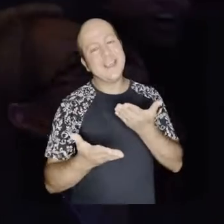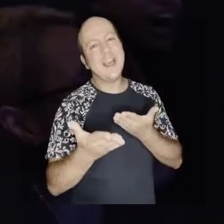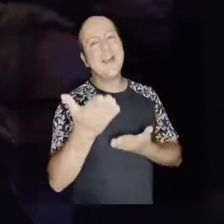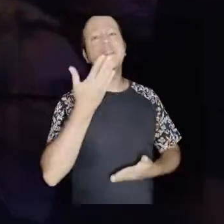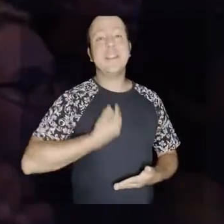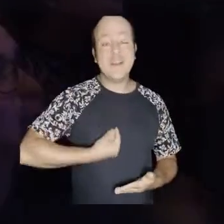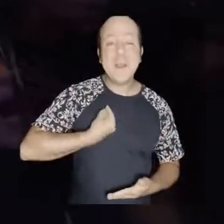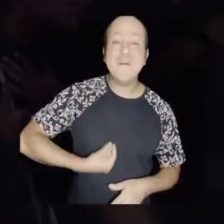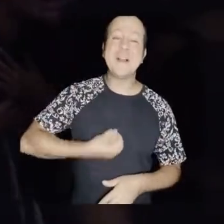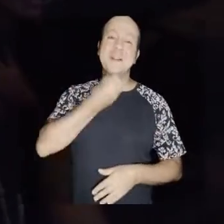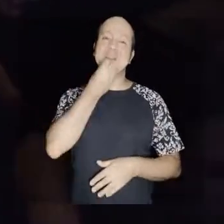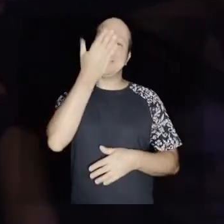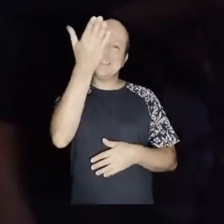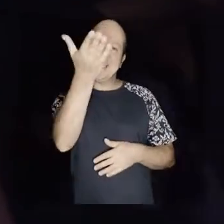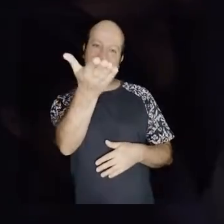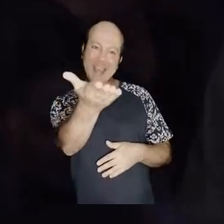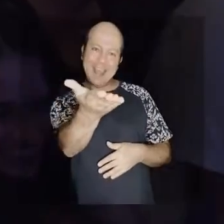A plateia canta.